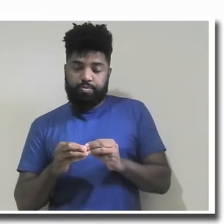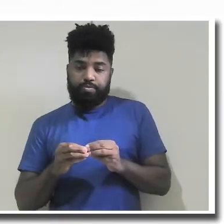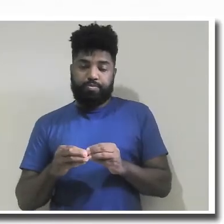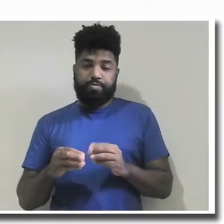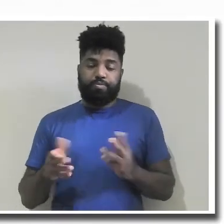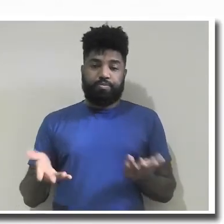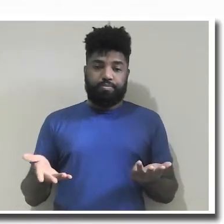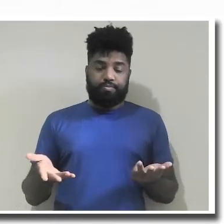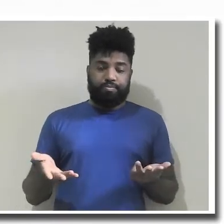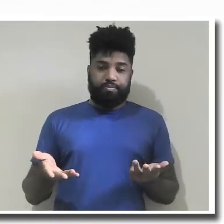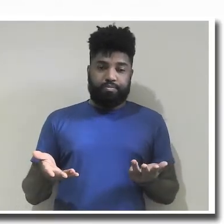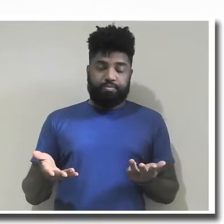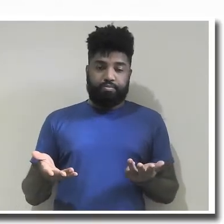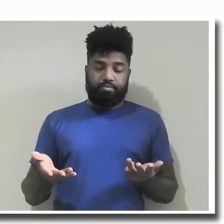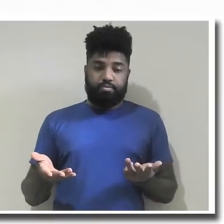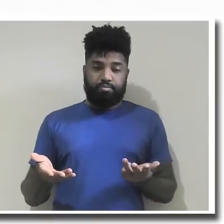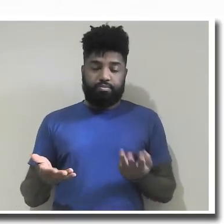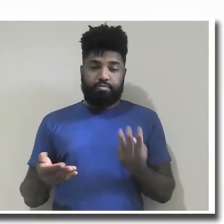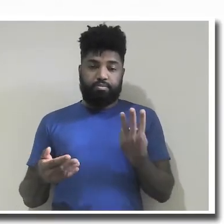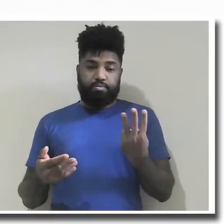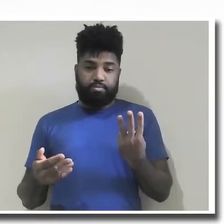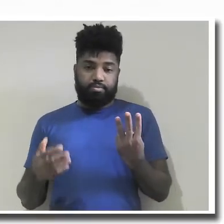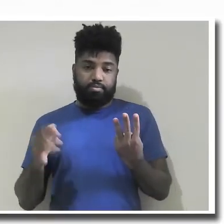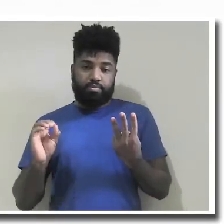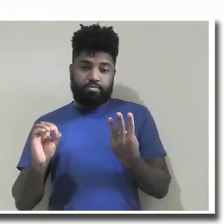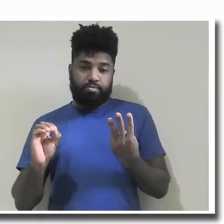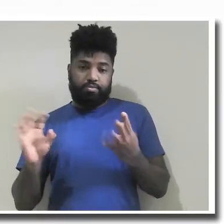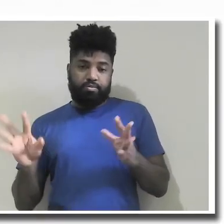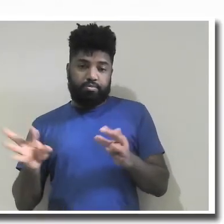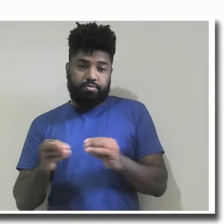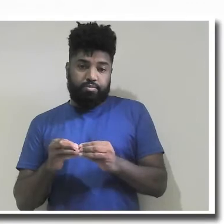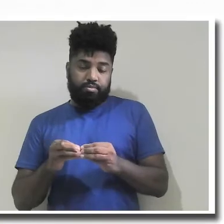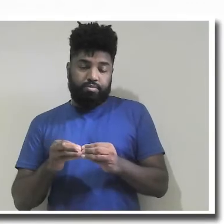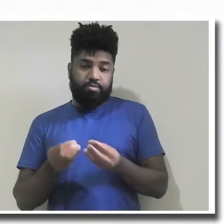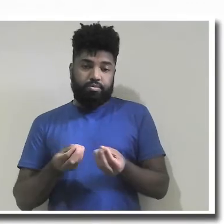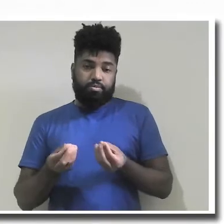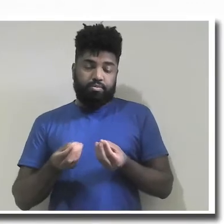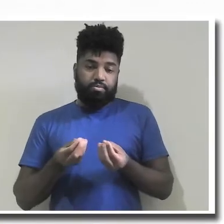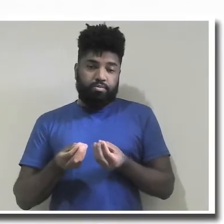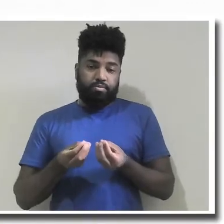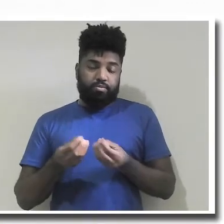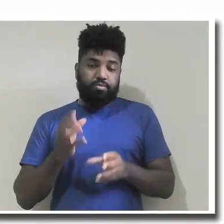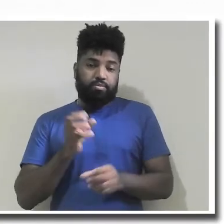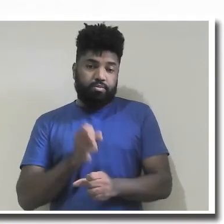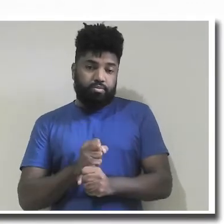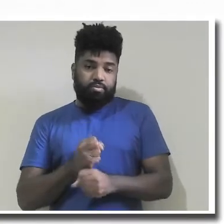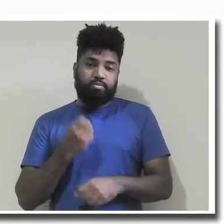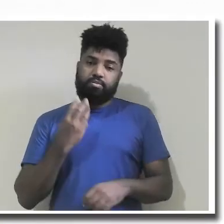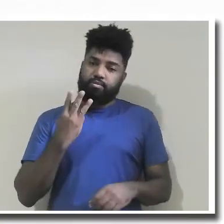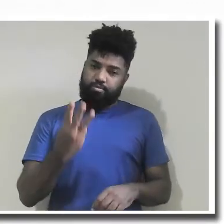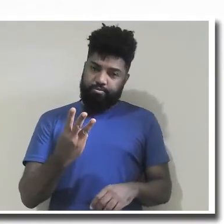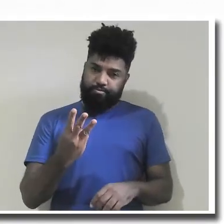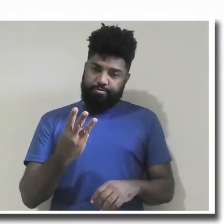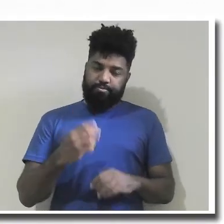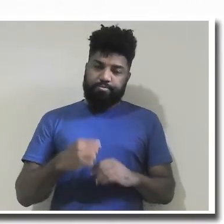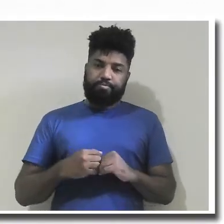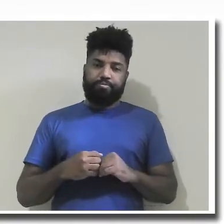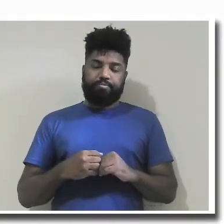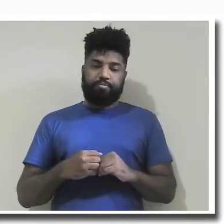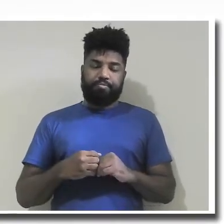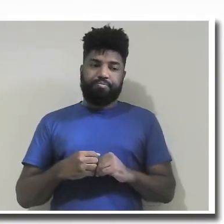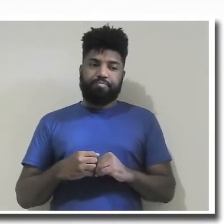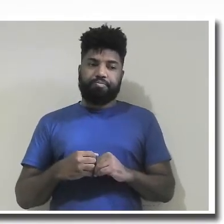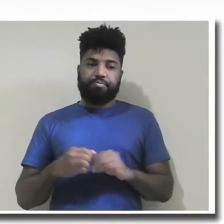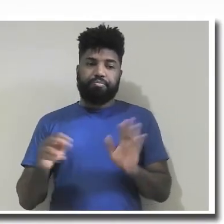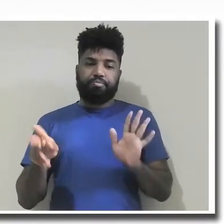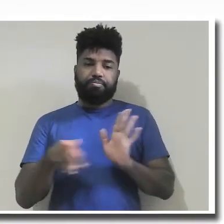a 3 e resulta também no valor 3. E como